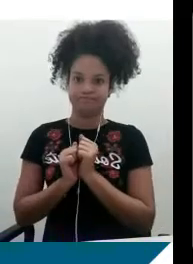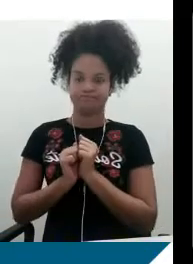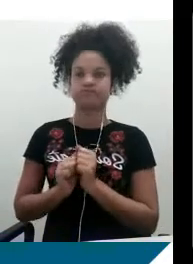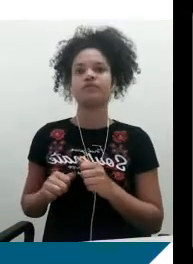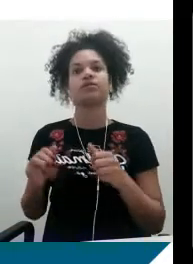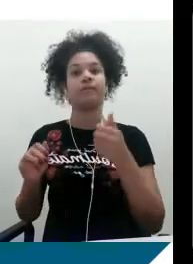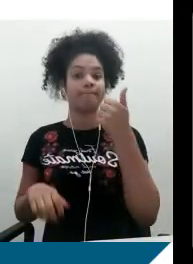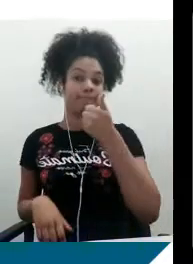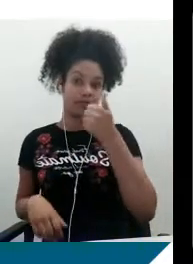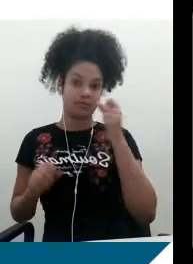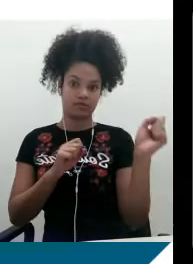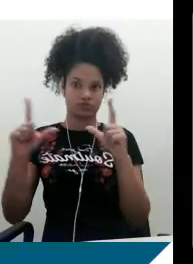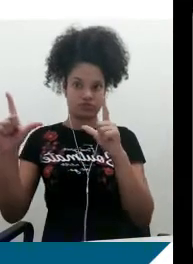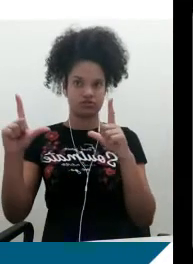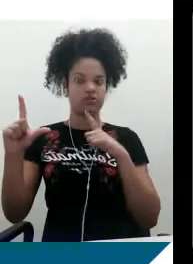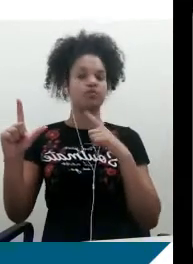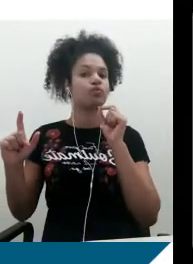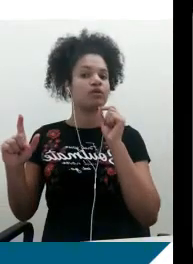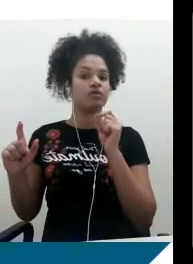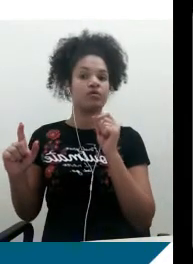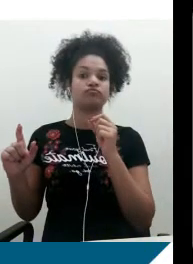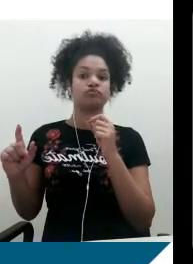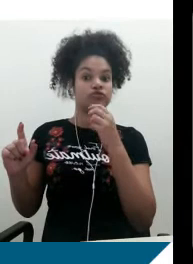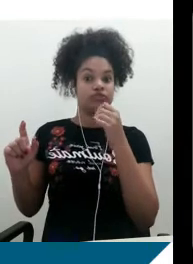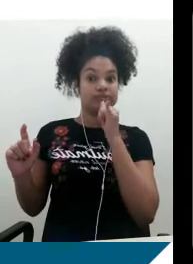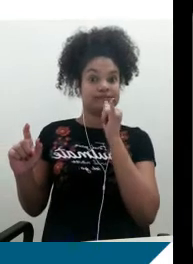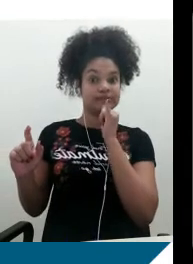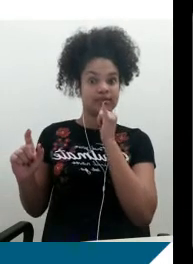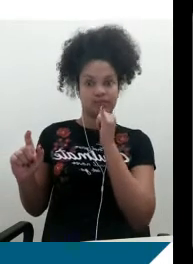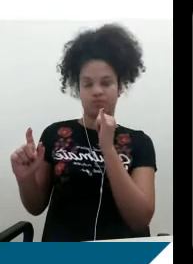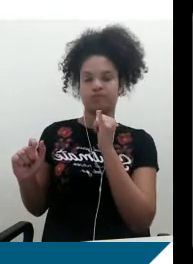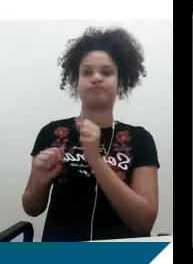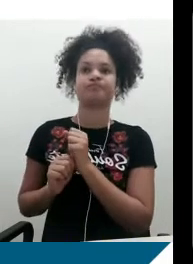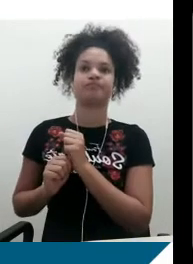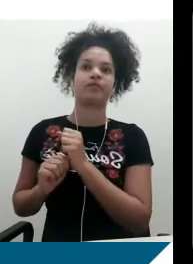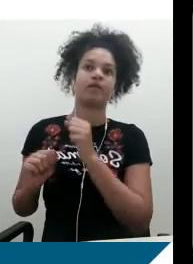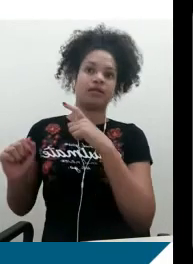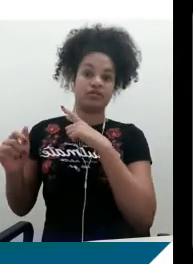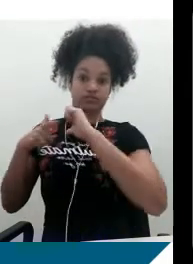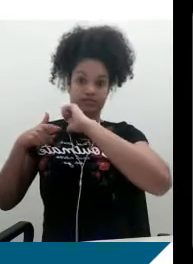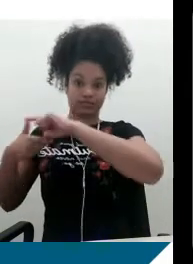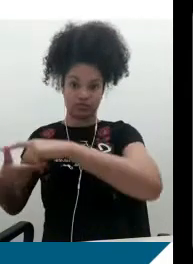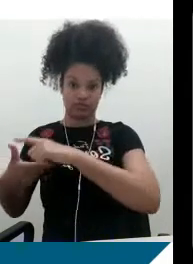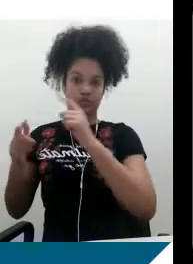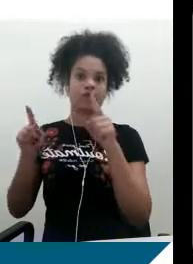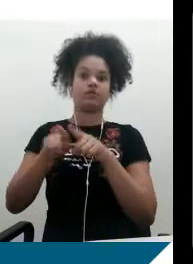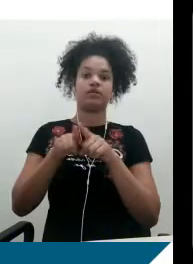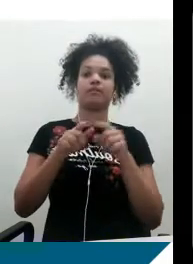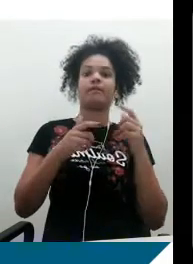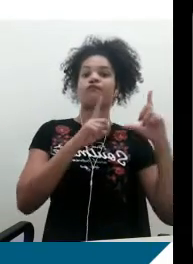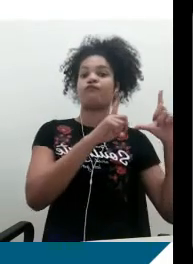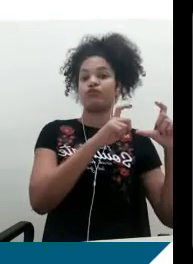negativos. Nesse primeiro slide, vocês vão ver os dois primeiros exemplos, que correspondem respectivamente à estratégia tradicional e